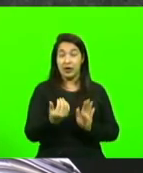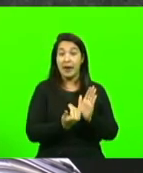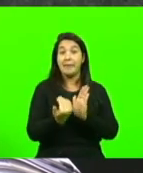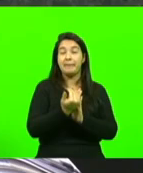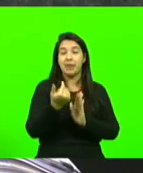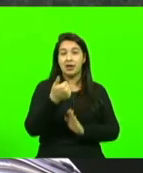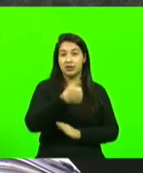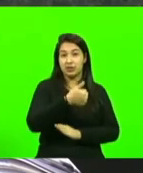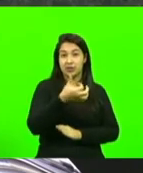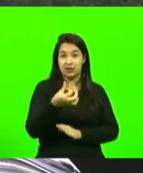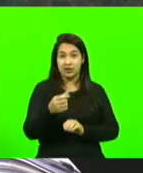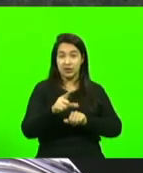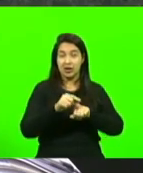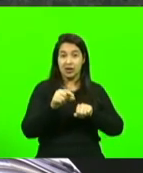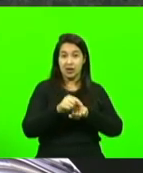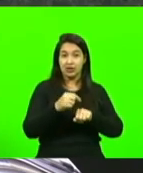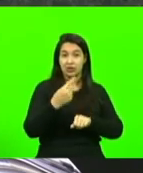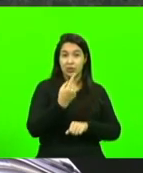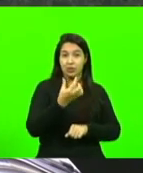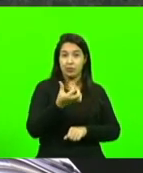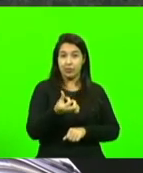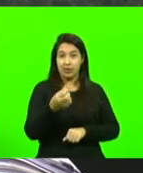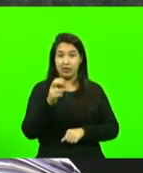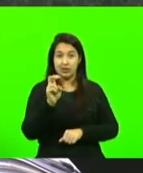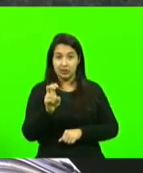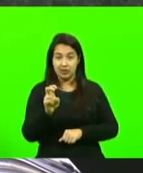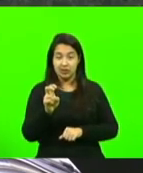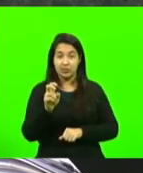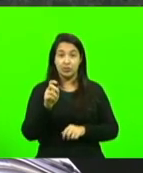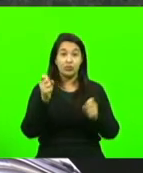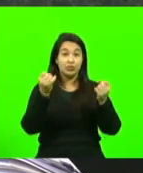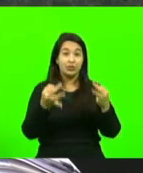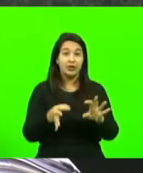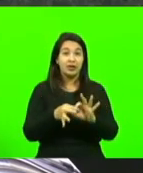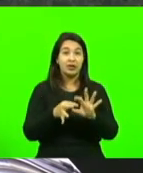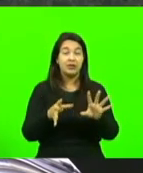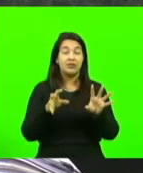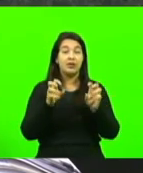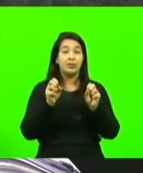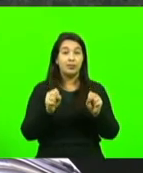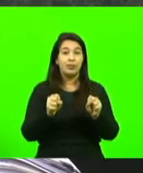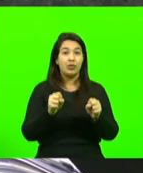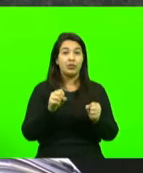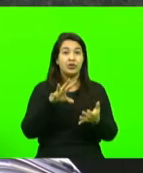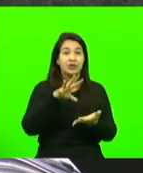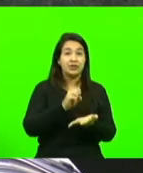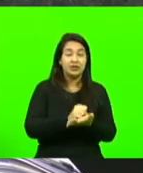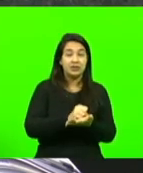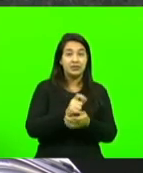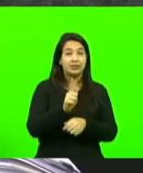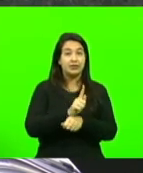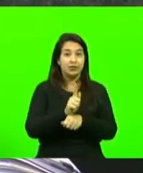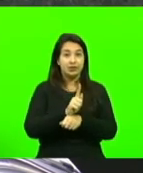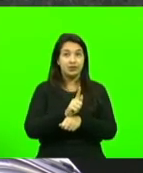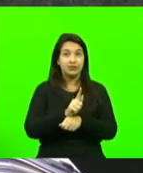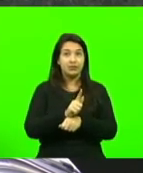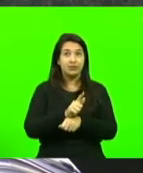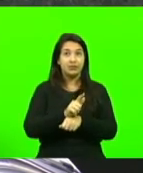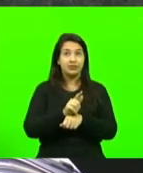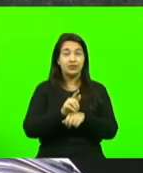parágrafo de 16 no Artigo 165 permitindo que quem aderisse ao contrato de gestão ficasse